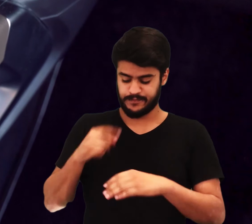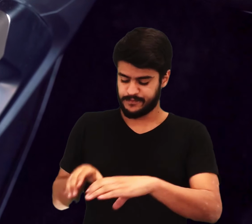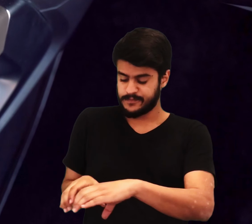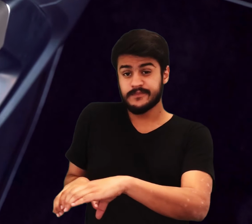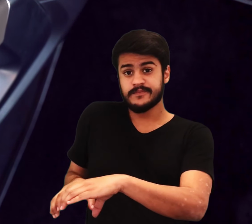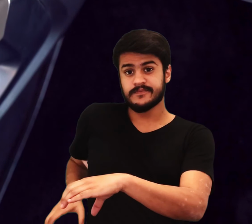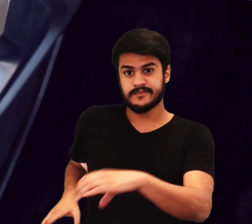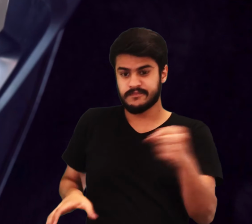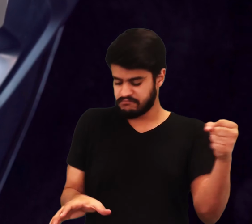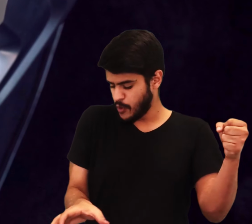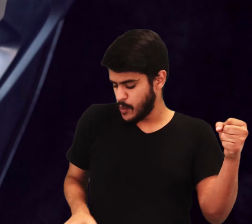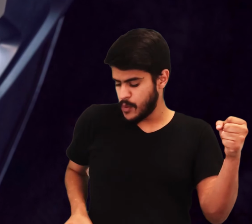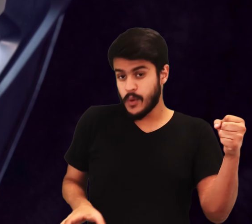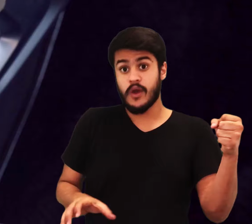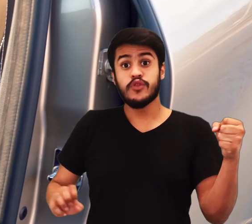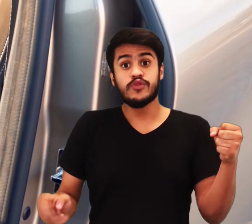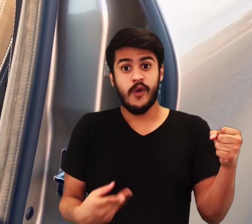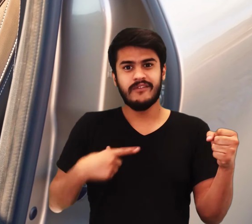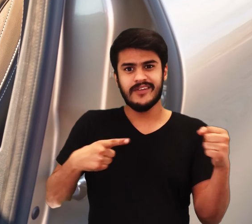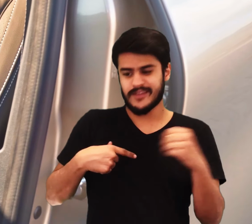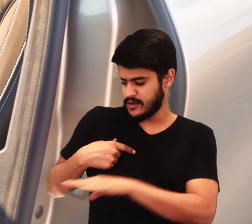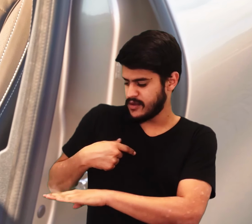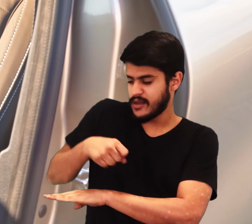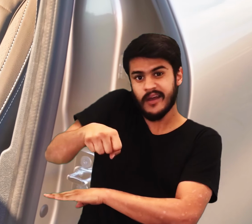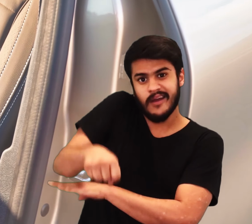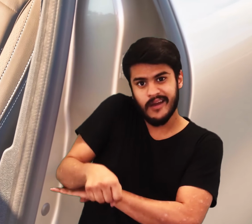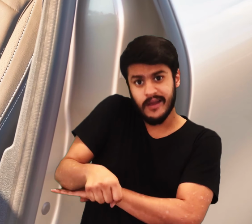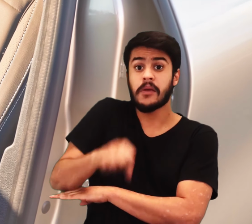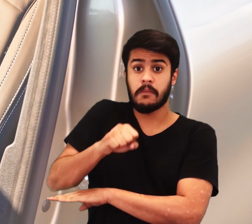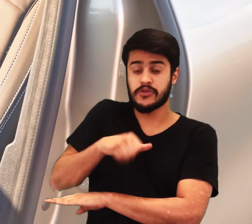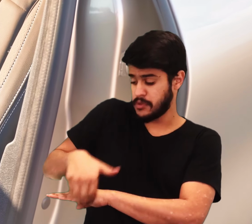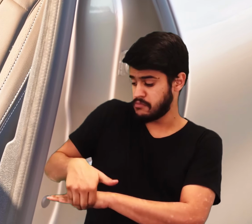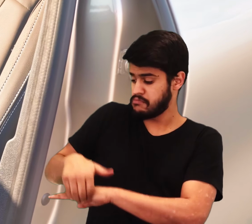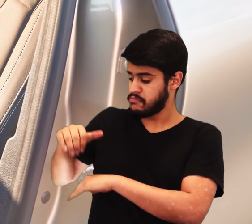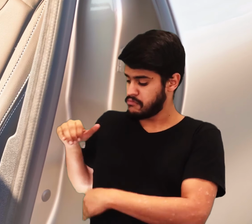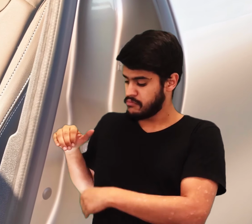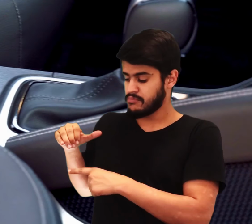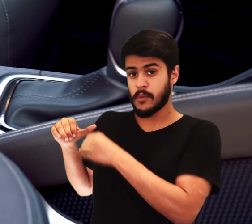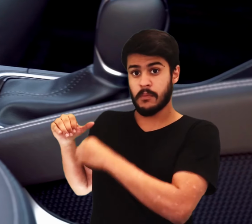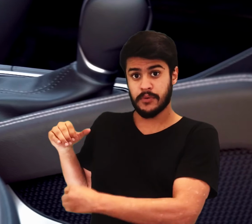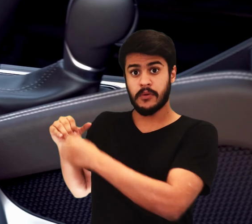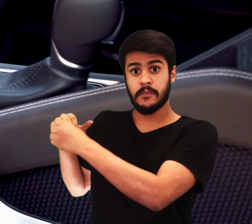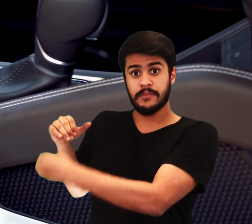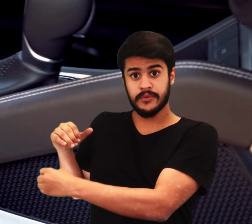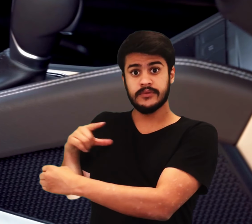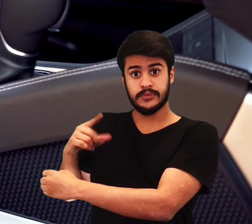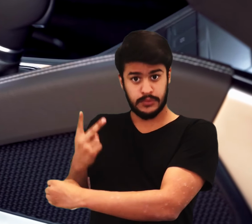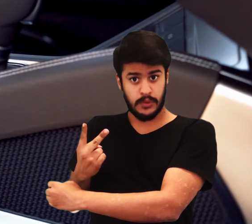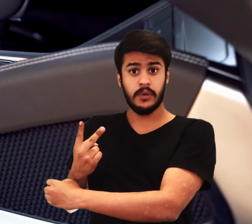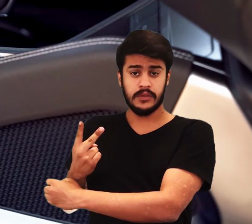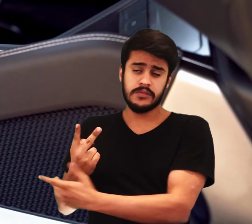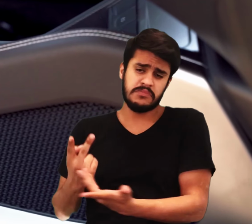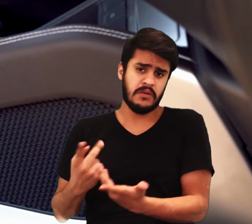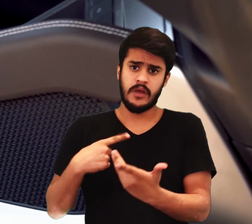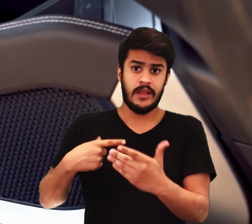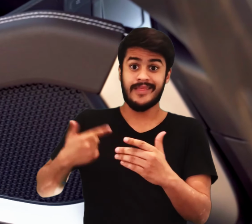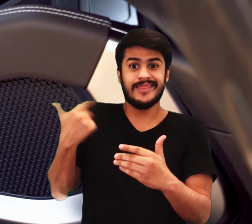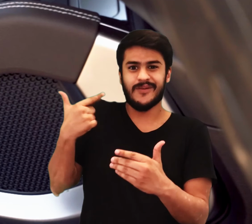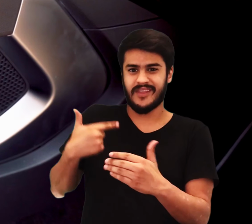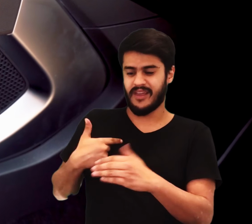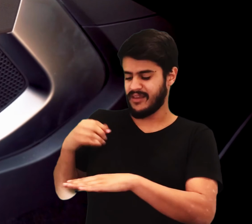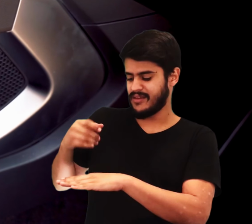console central, que é totalmente novo, com esse apoio de braço, que também é um porta-trecos aqui. Dois porta-copos. E aqui, a não tem